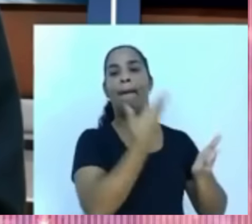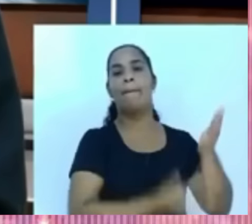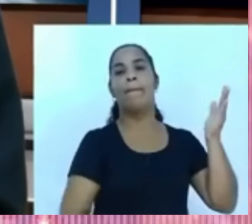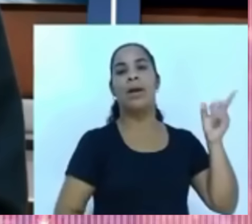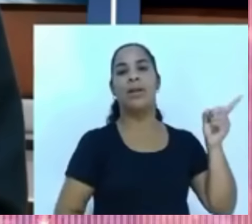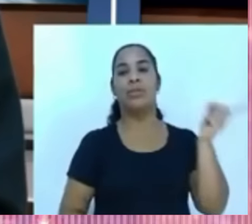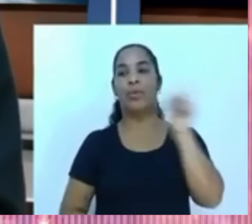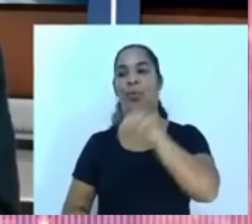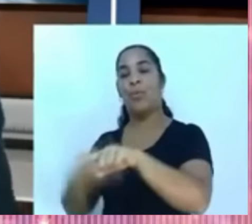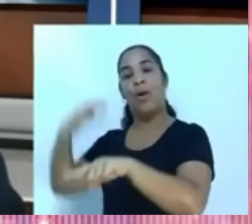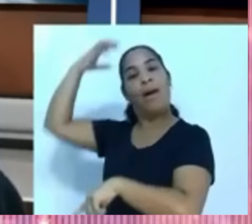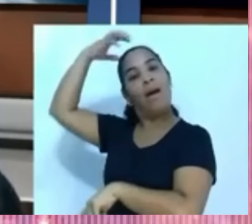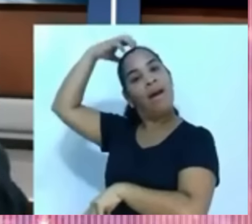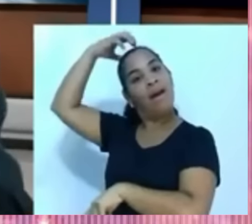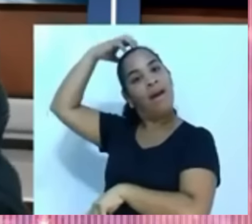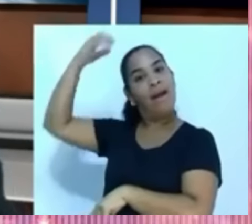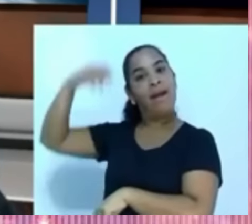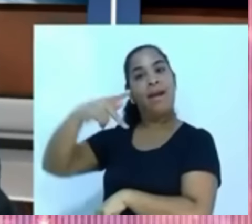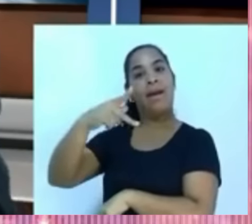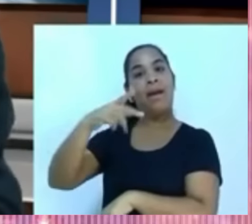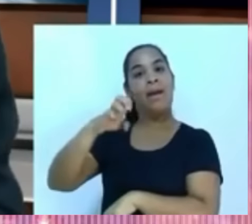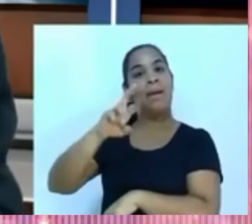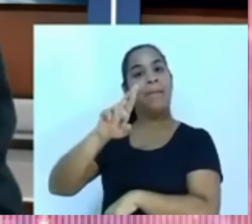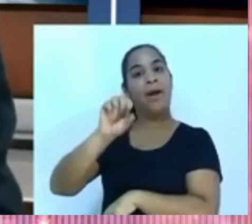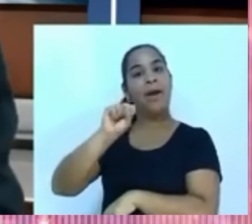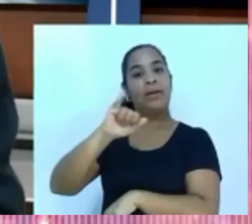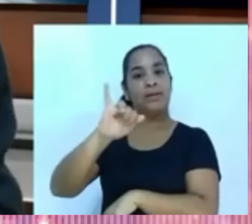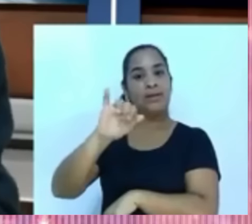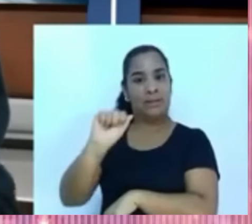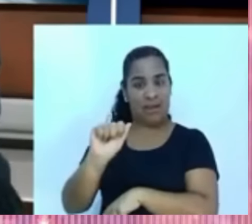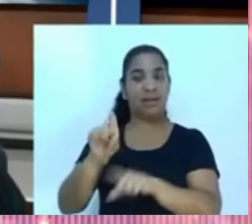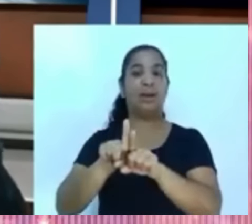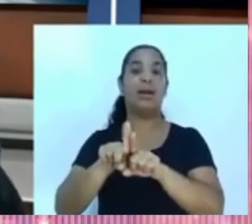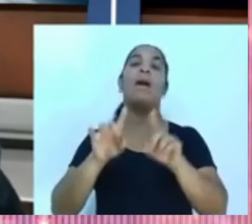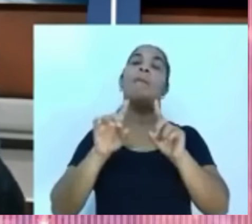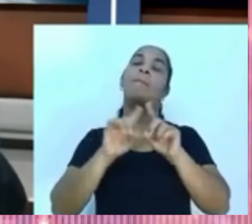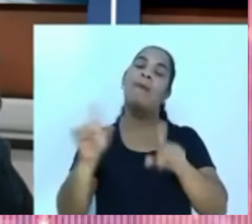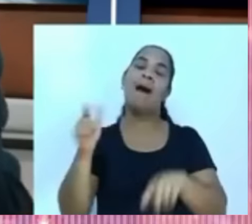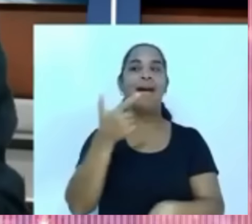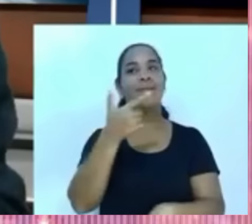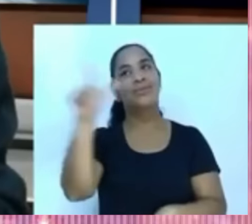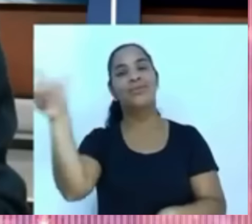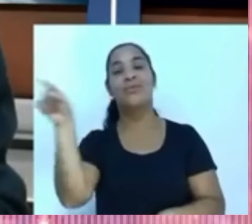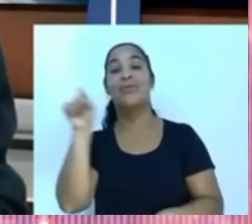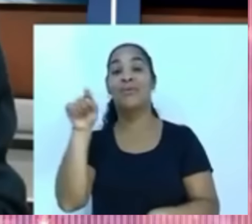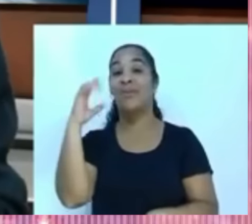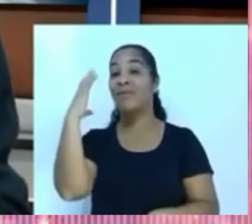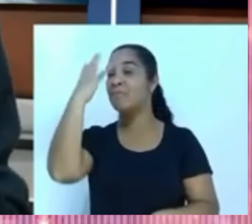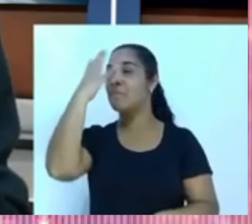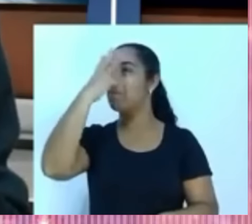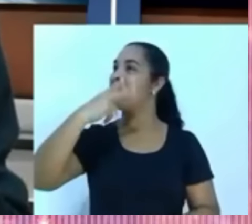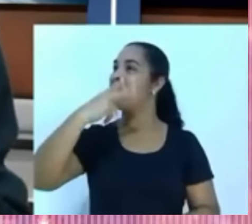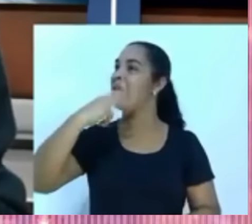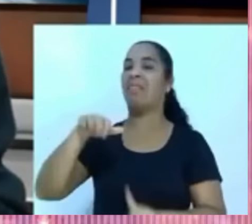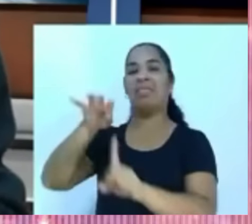persas Mas nós vamos encontrar também na beleza a posição de beleza de destaque